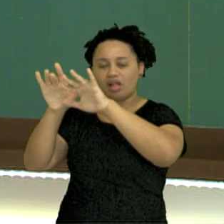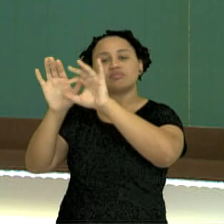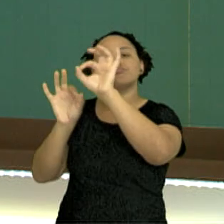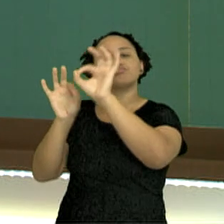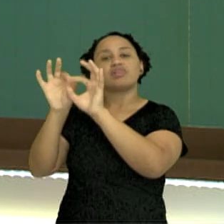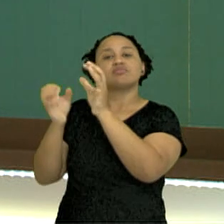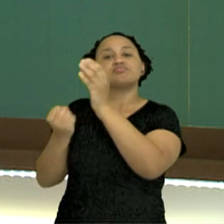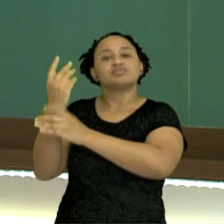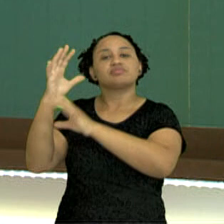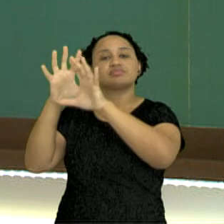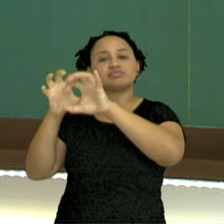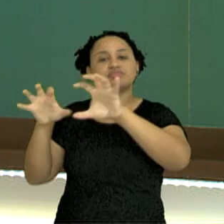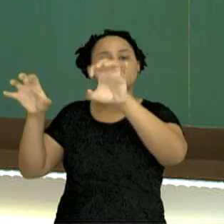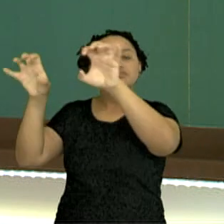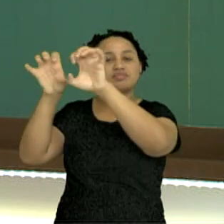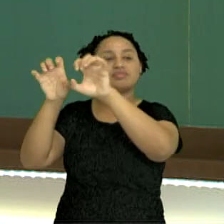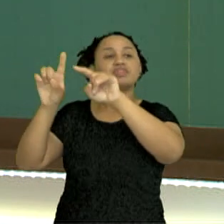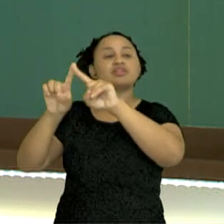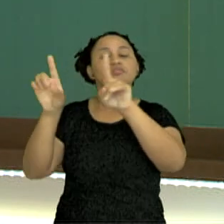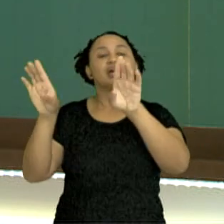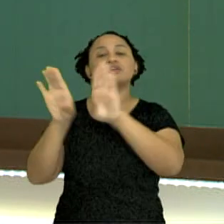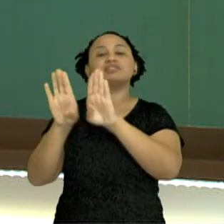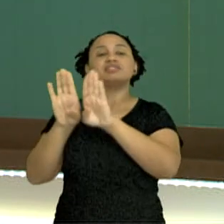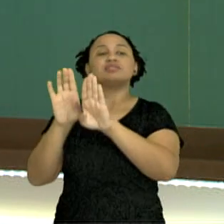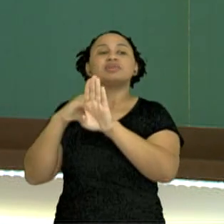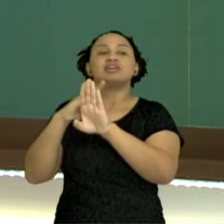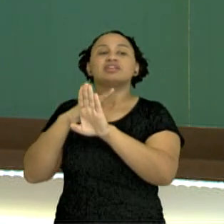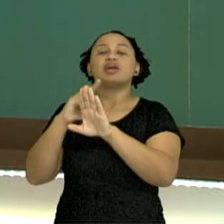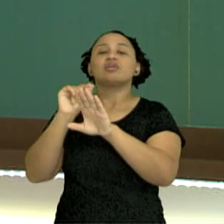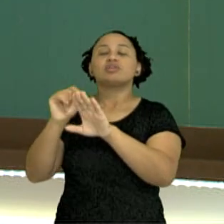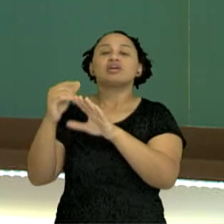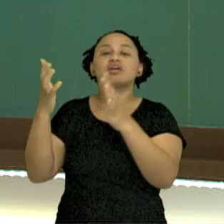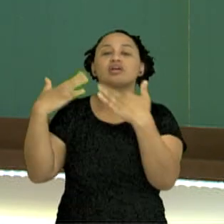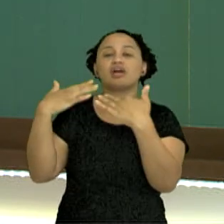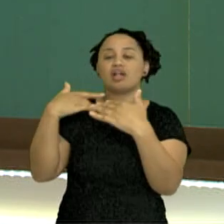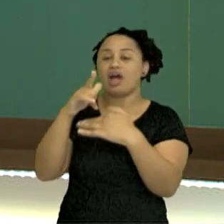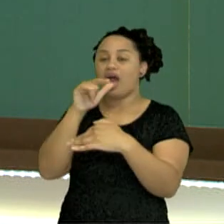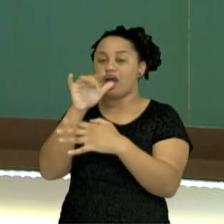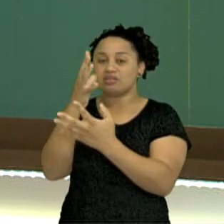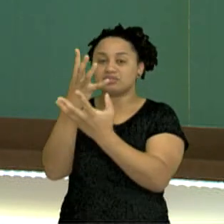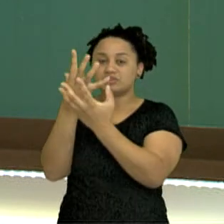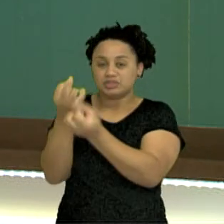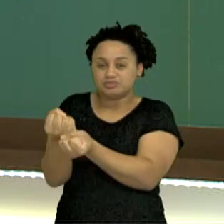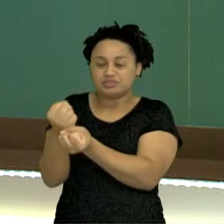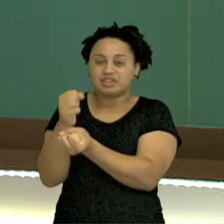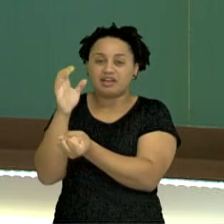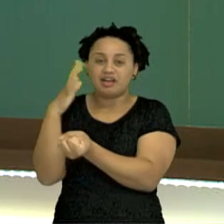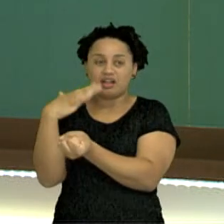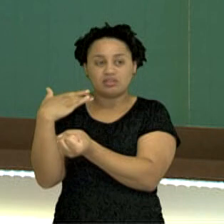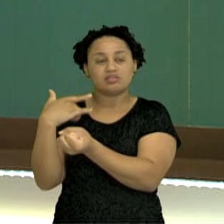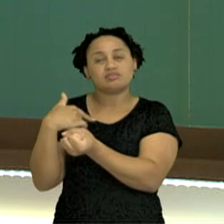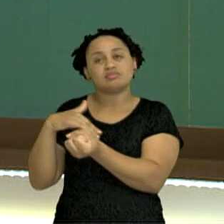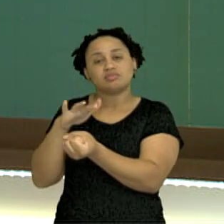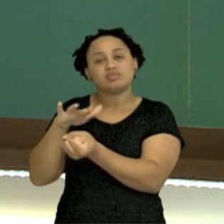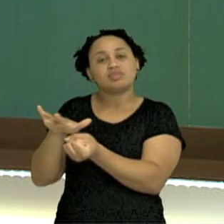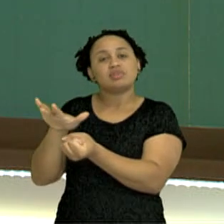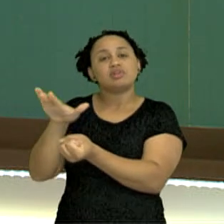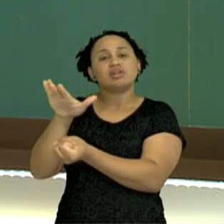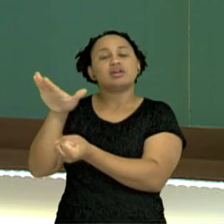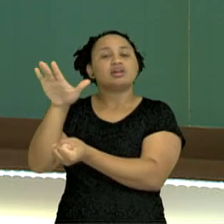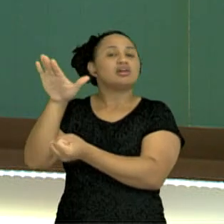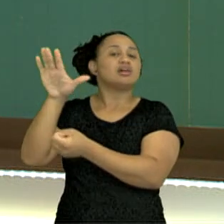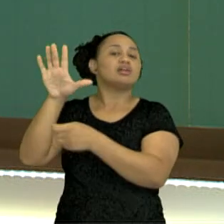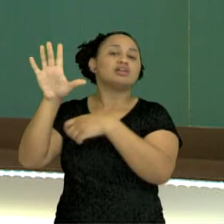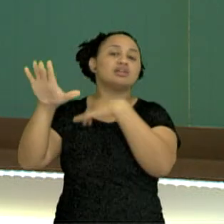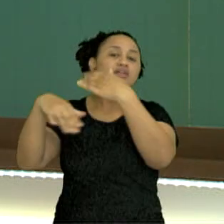oceano, porém, nós temos também esse calor que a água reteve sendo liberado lentamente para a